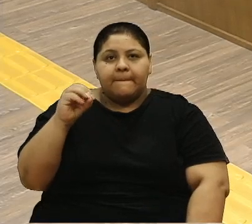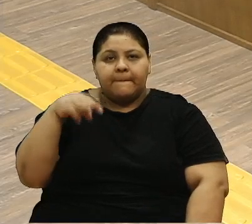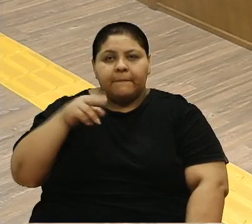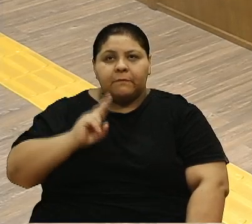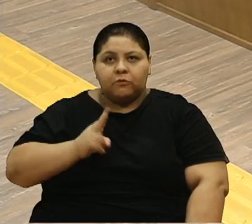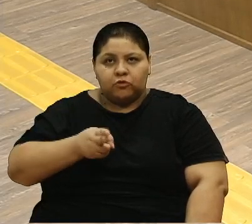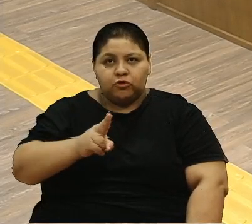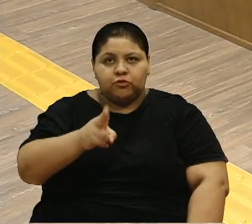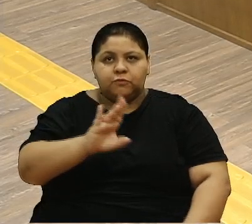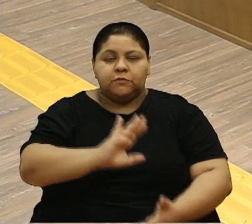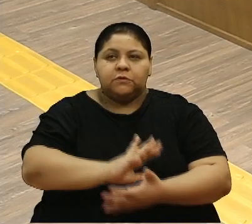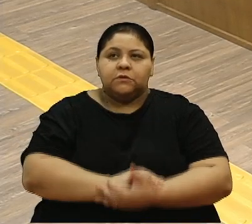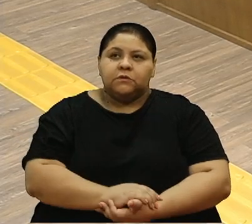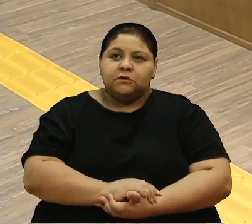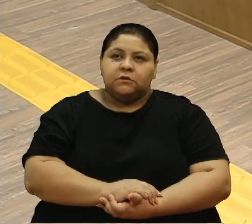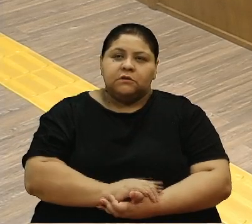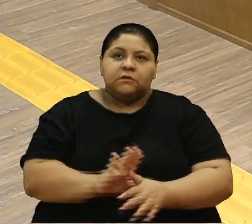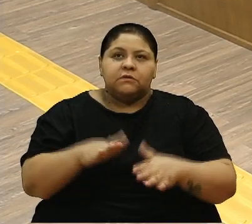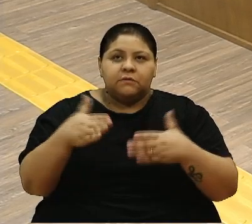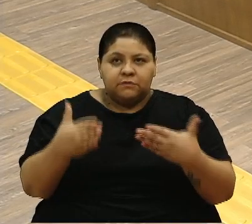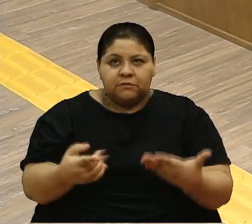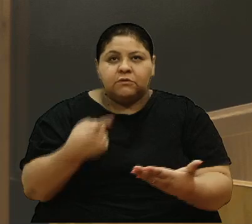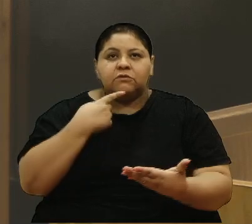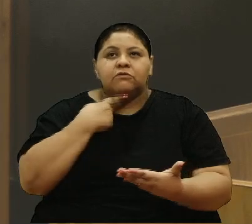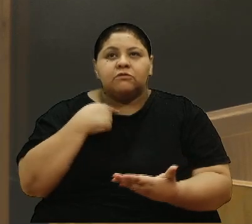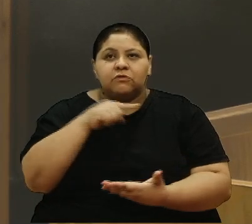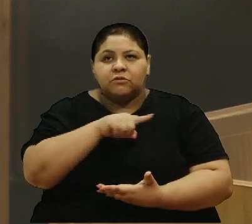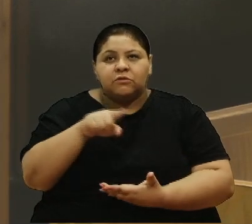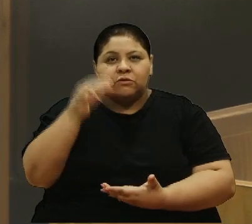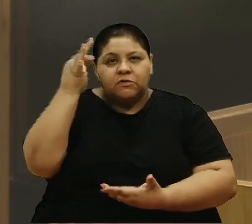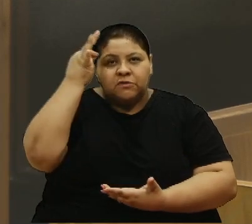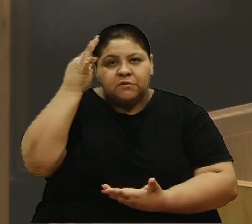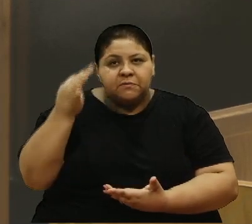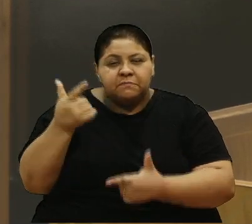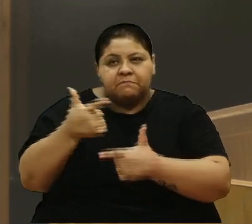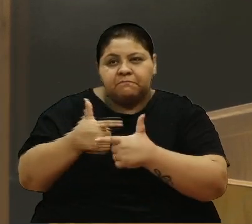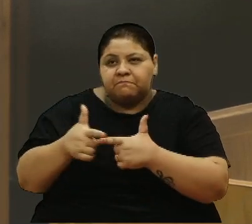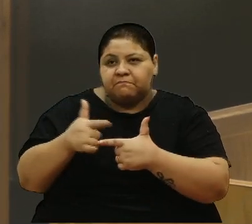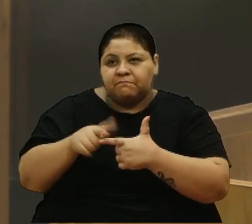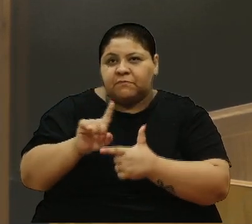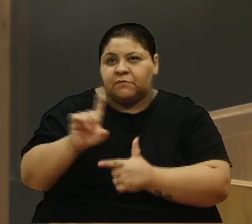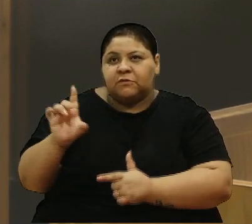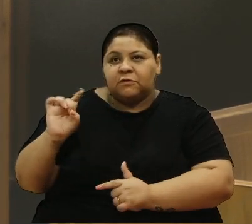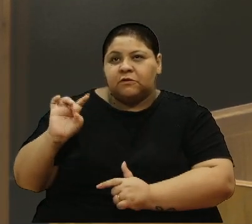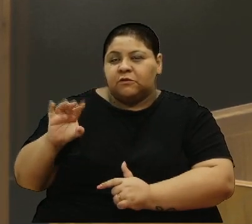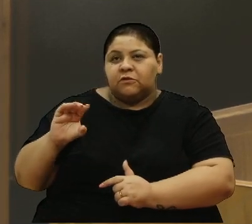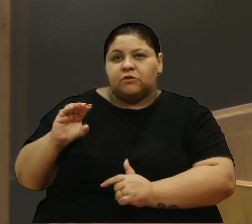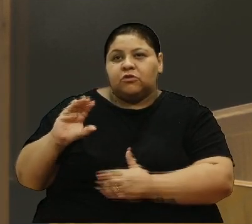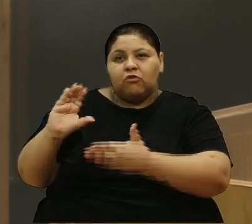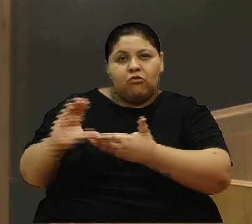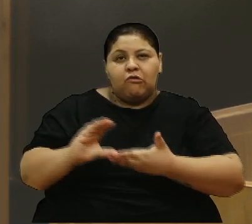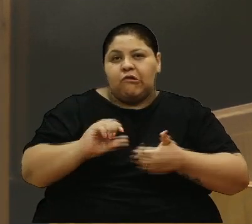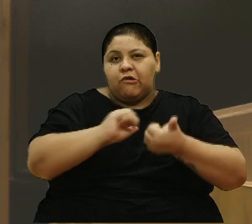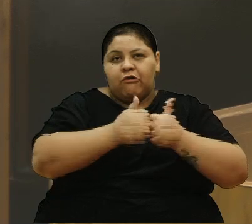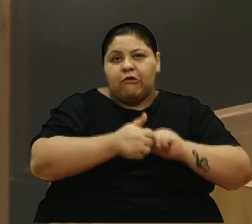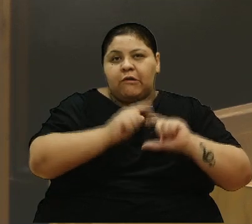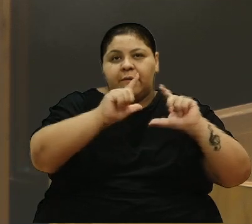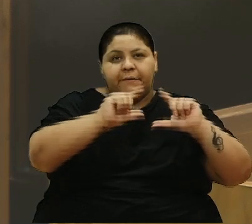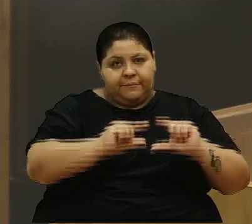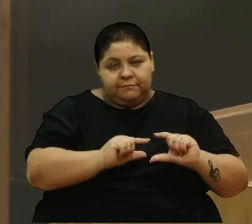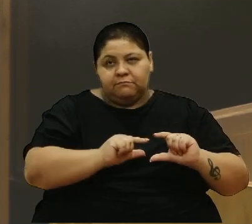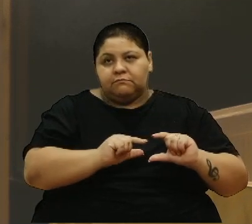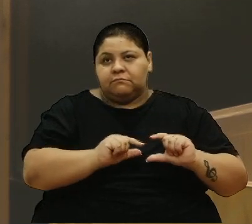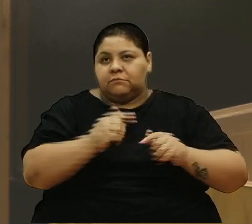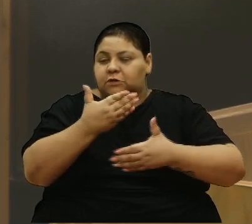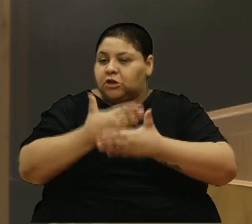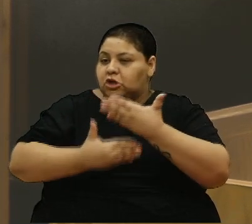fala, secretário. Então, é isso. Eu gostaria que vocês entendessem a situação. Não é só no Fioesporte que nós reduzimos, e sim